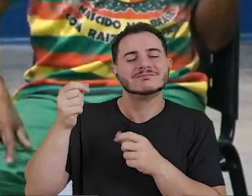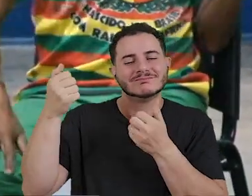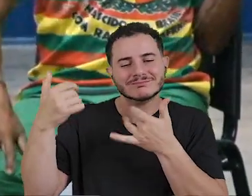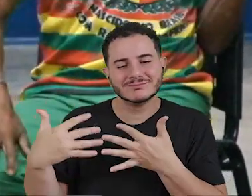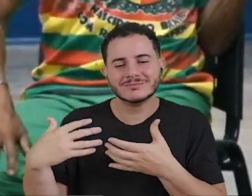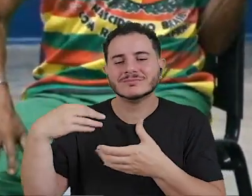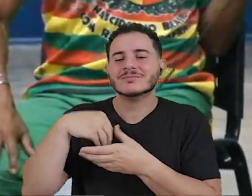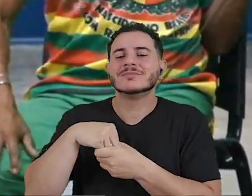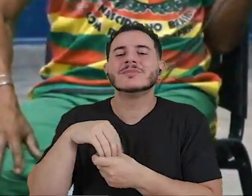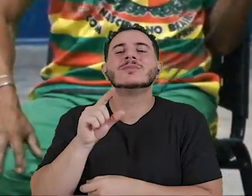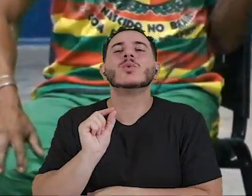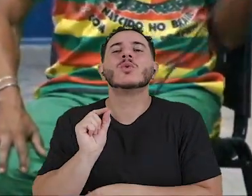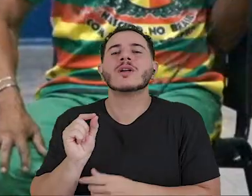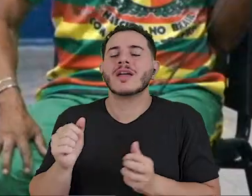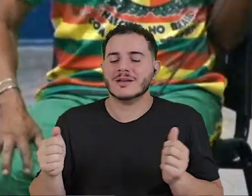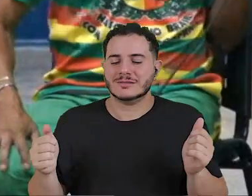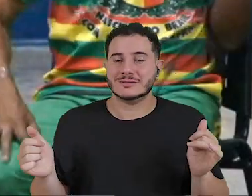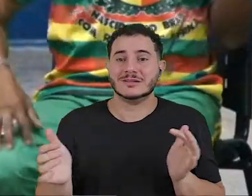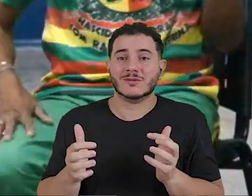Não é isso que diz? Não dá dessa forma?